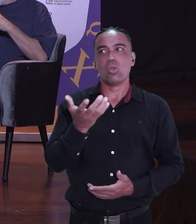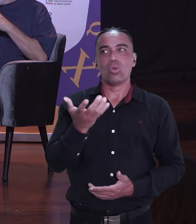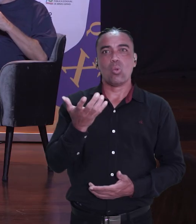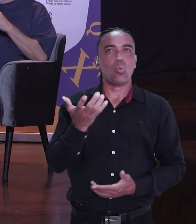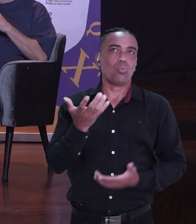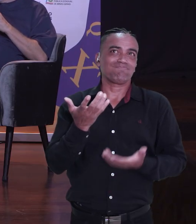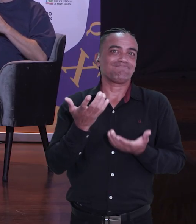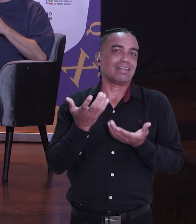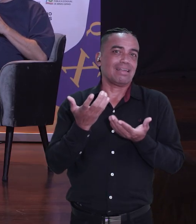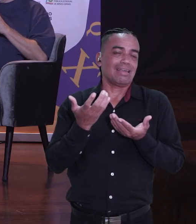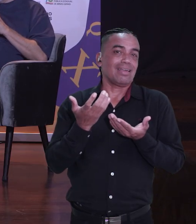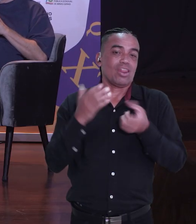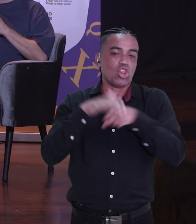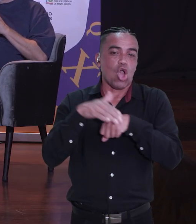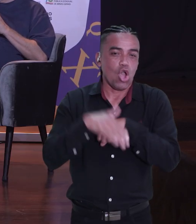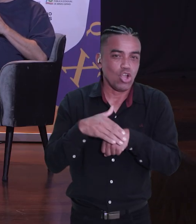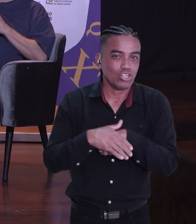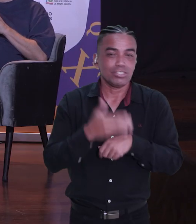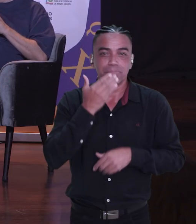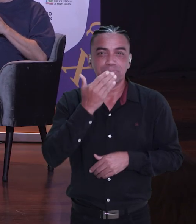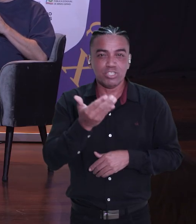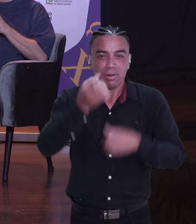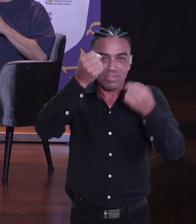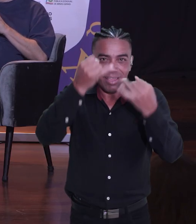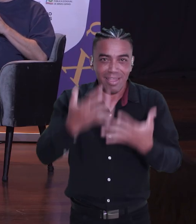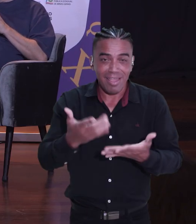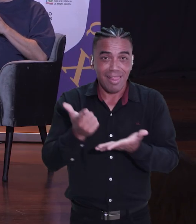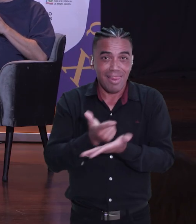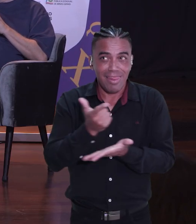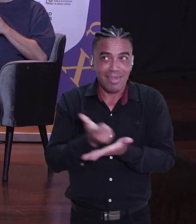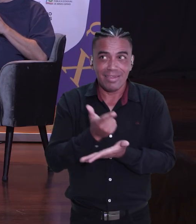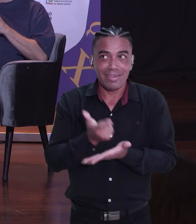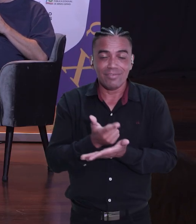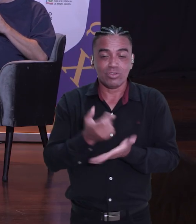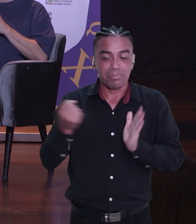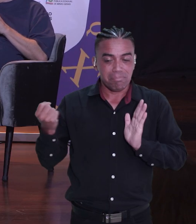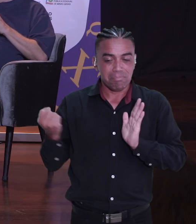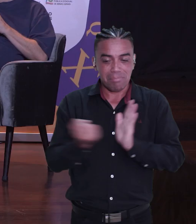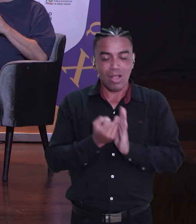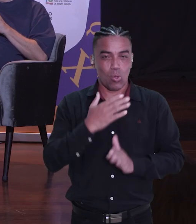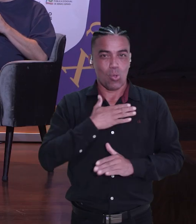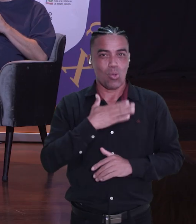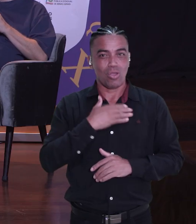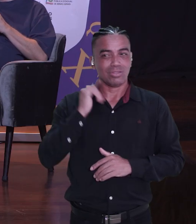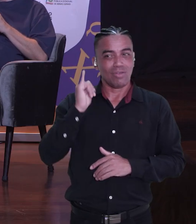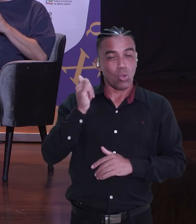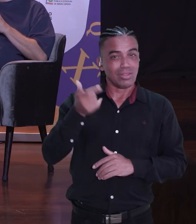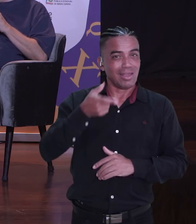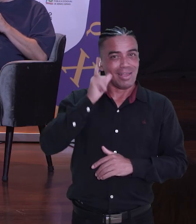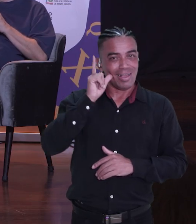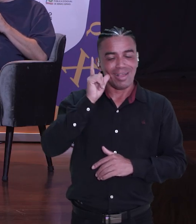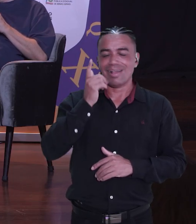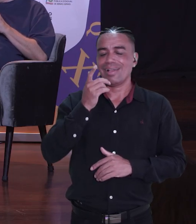Elô, eu não queria deixar de passar essa noite sem te pedir para você falar um pouquinho de um livro que me marcou muito, que eu